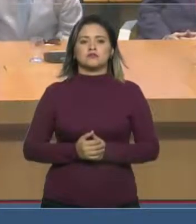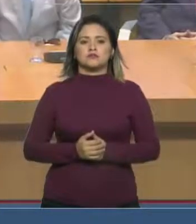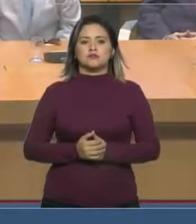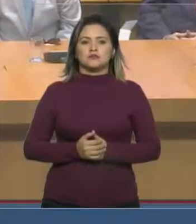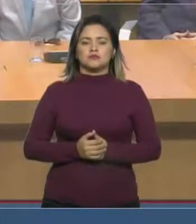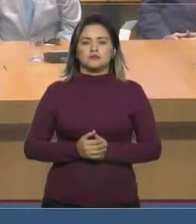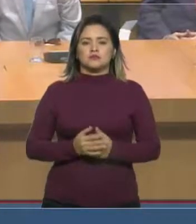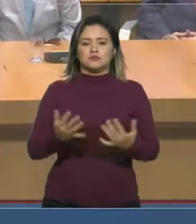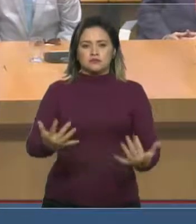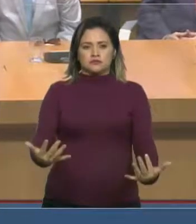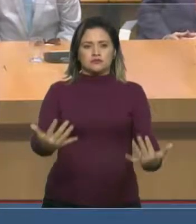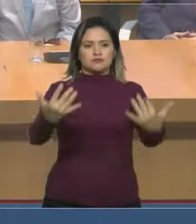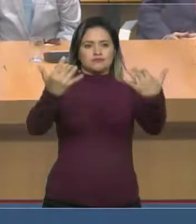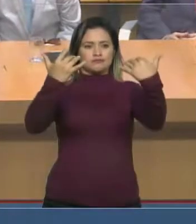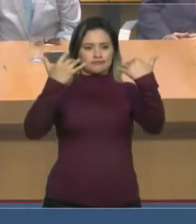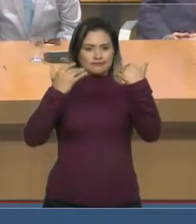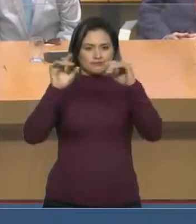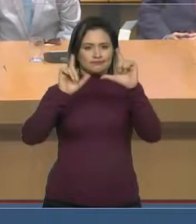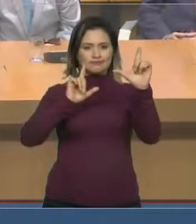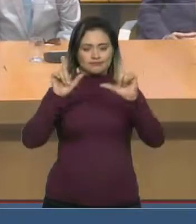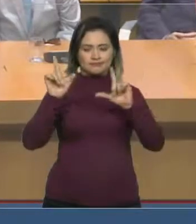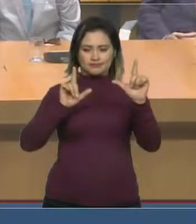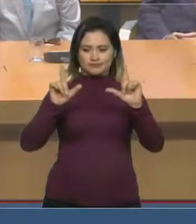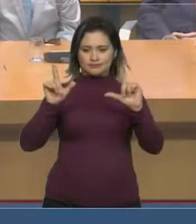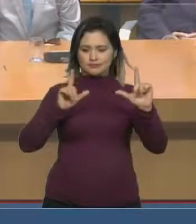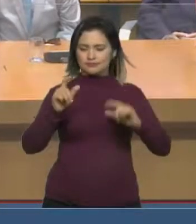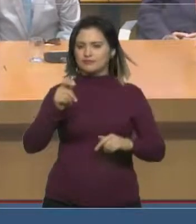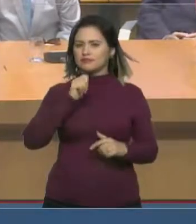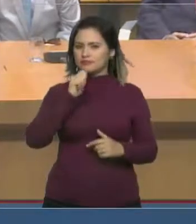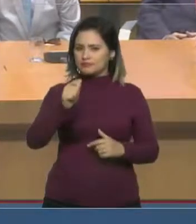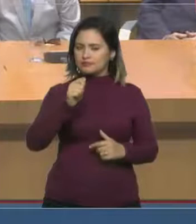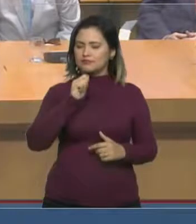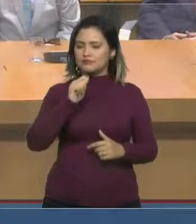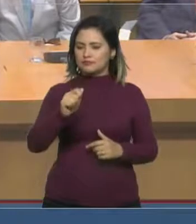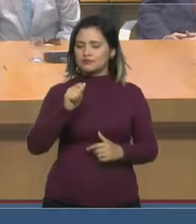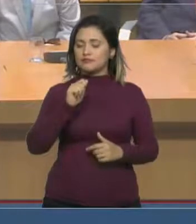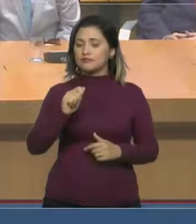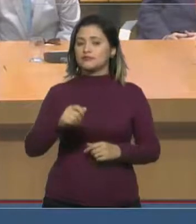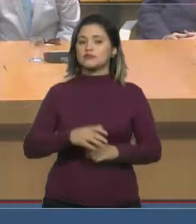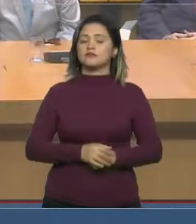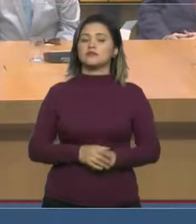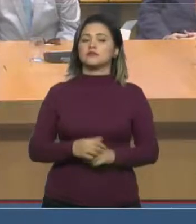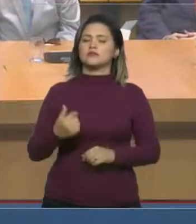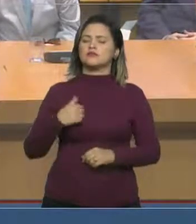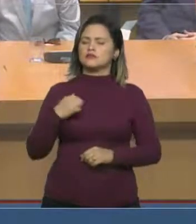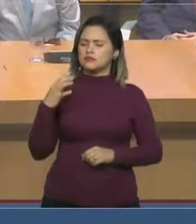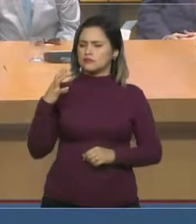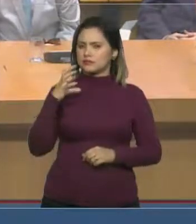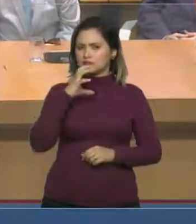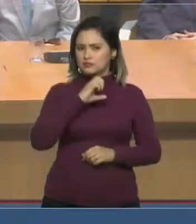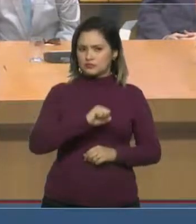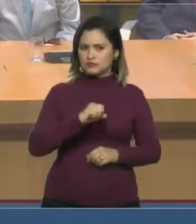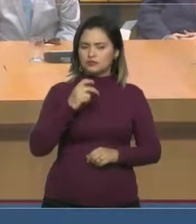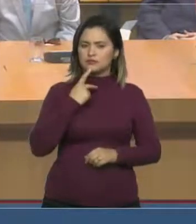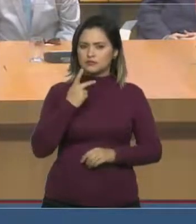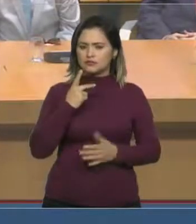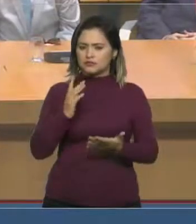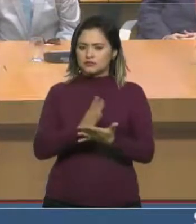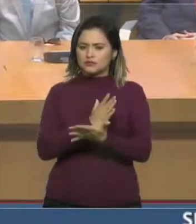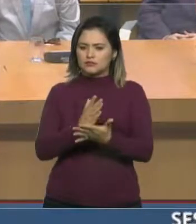pelos telespectadores da TV Assembleia, a imprensa faz a cobertura, e eu vou rapidamente fazer algumas referências